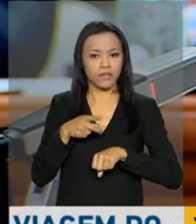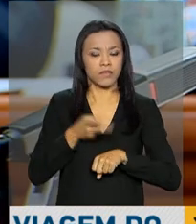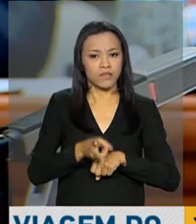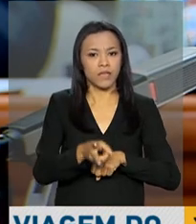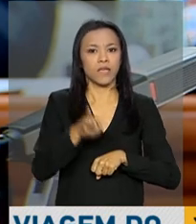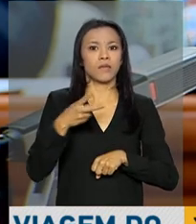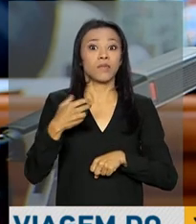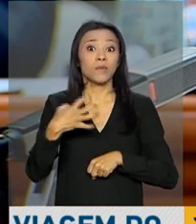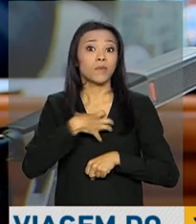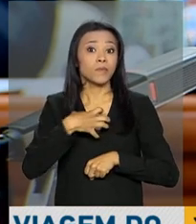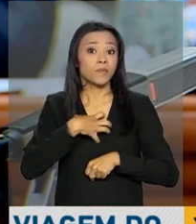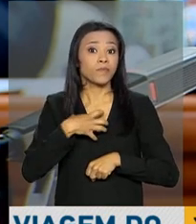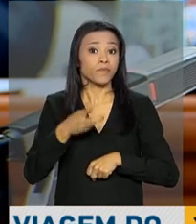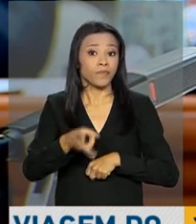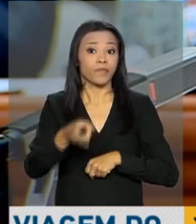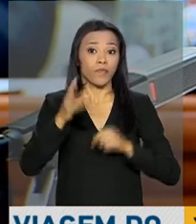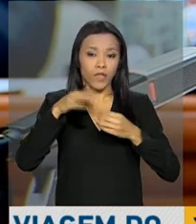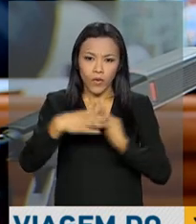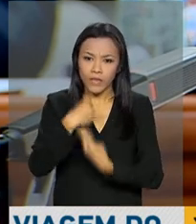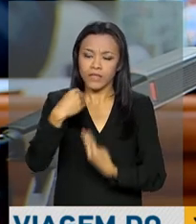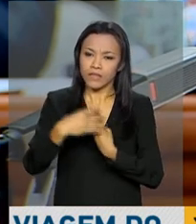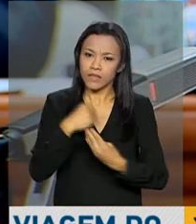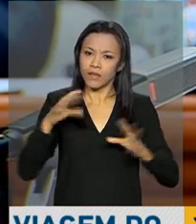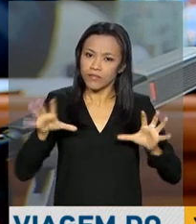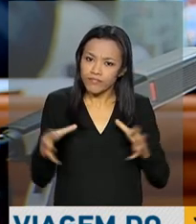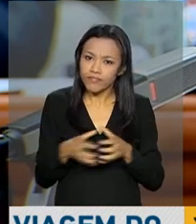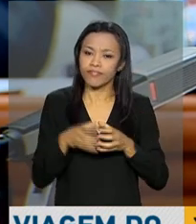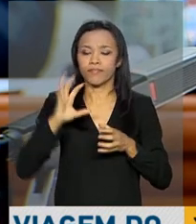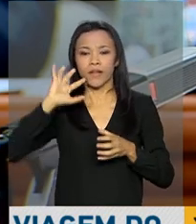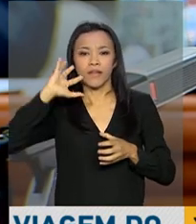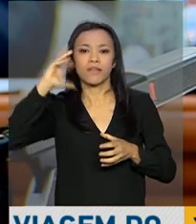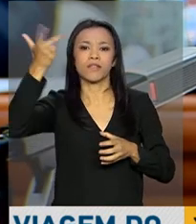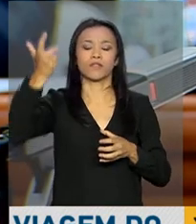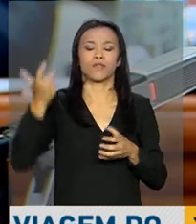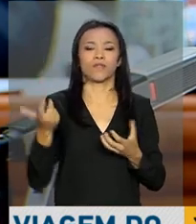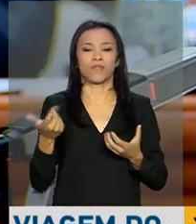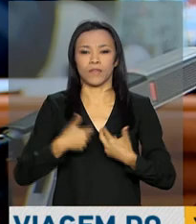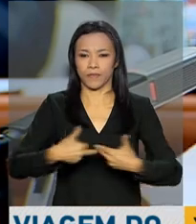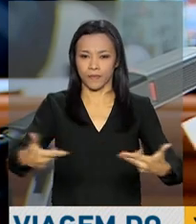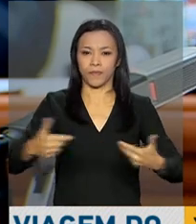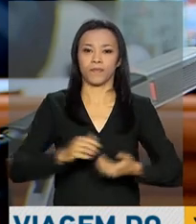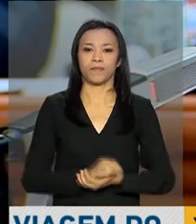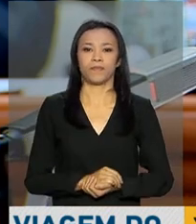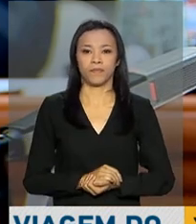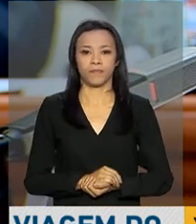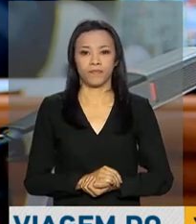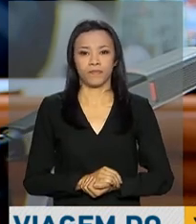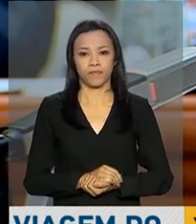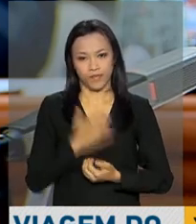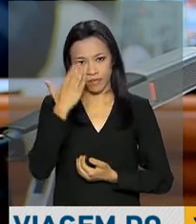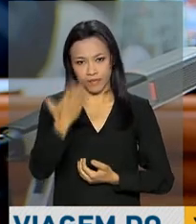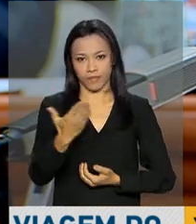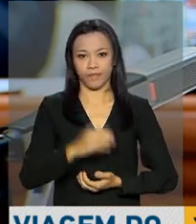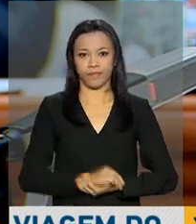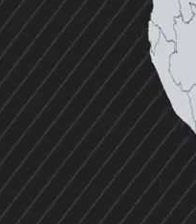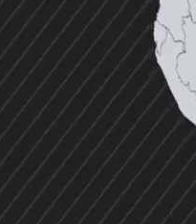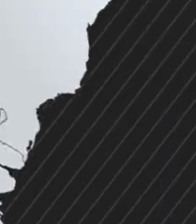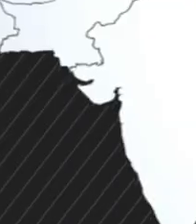sentido prático e orientado para resultados concretos. Muito obrigado.